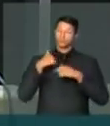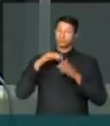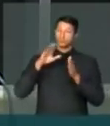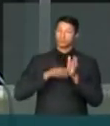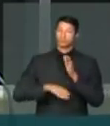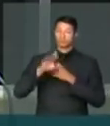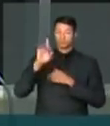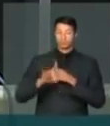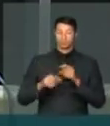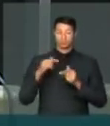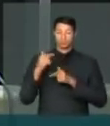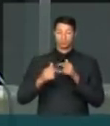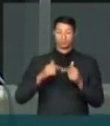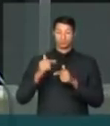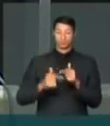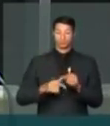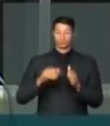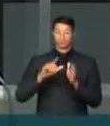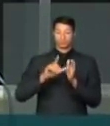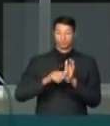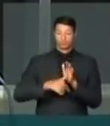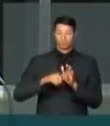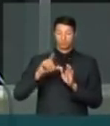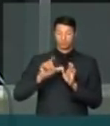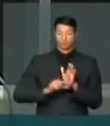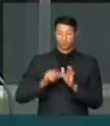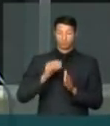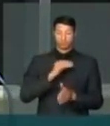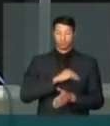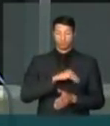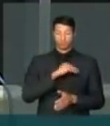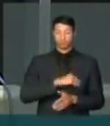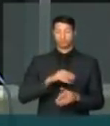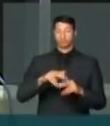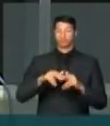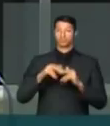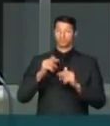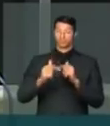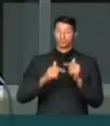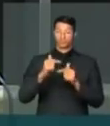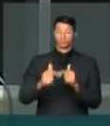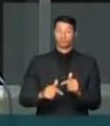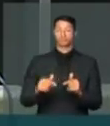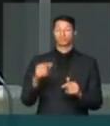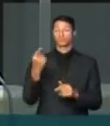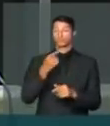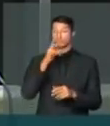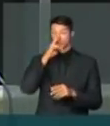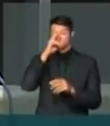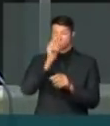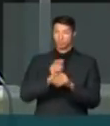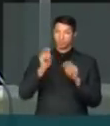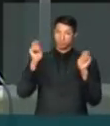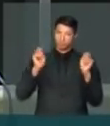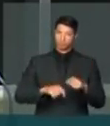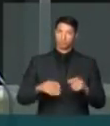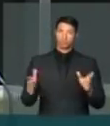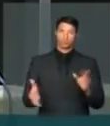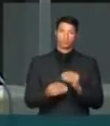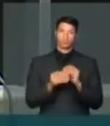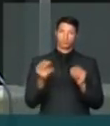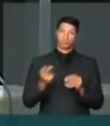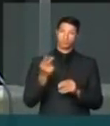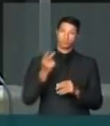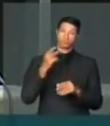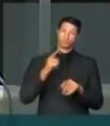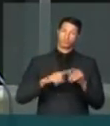direito dos trabalhadores, reduzir-lhes a remuneração pelo trabalho, única força capaz de agregar valor